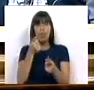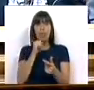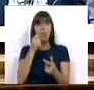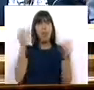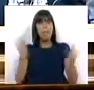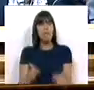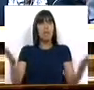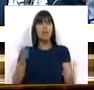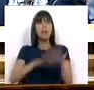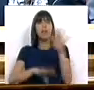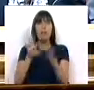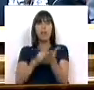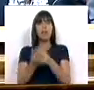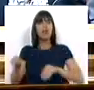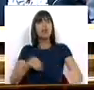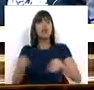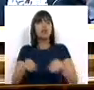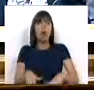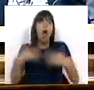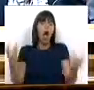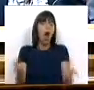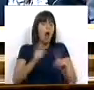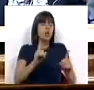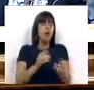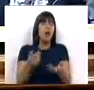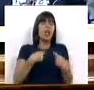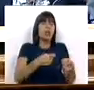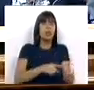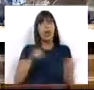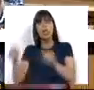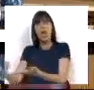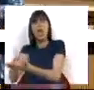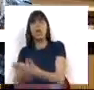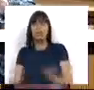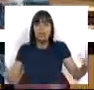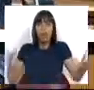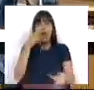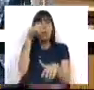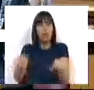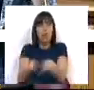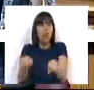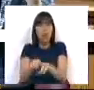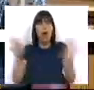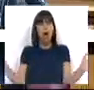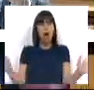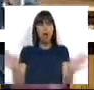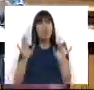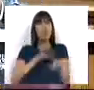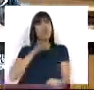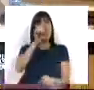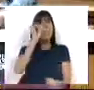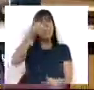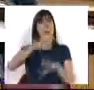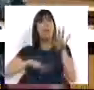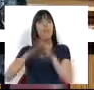menos. Portanto, vocês fazem sempre esse jogo de que se não é por via da despesa, é por via da receita, para as pessoas vêm a dar no mesmo. Mas o que os senhores